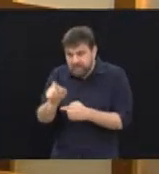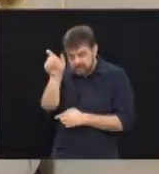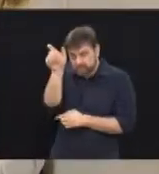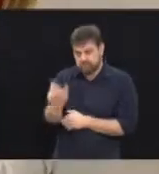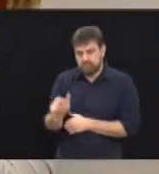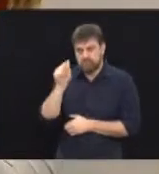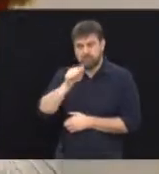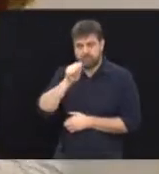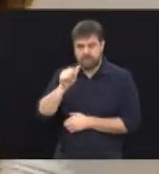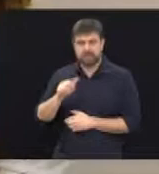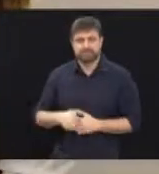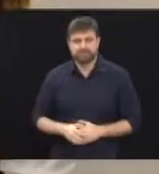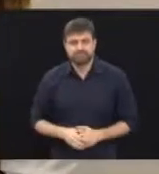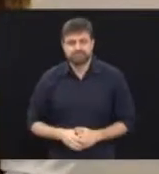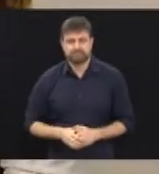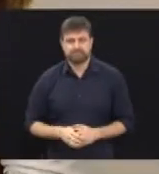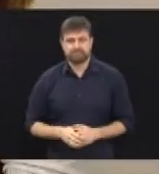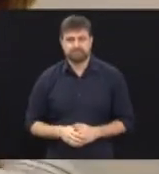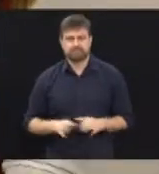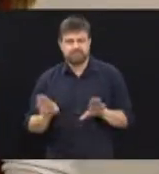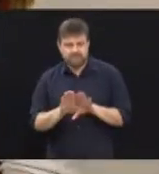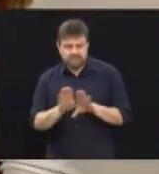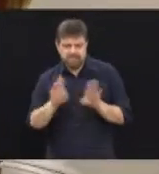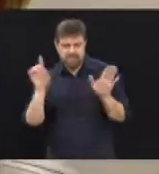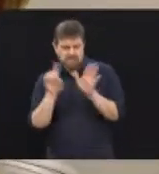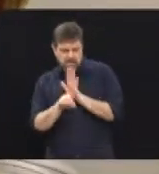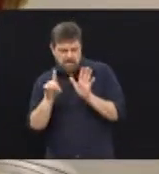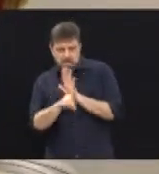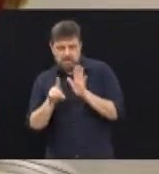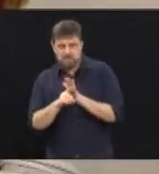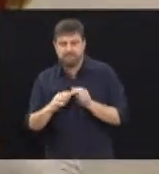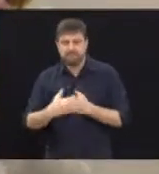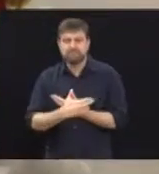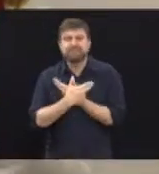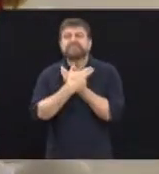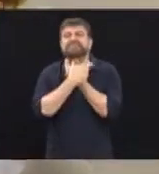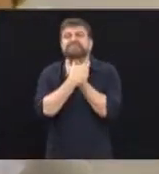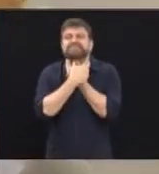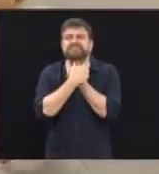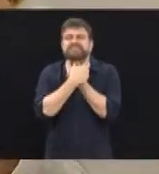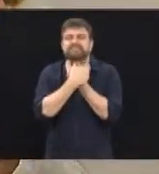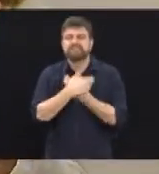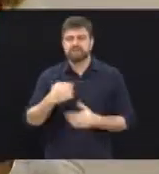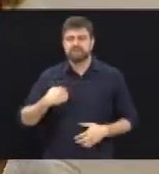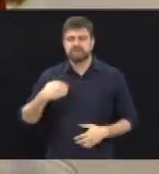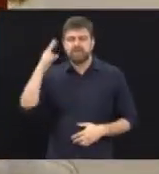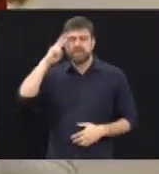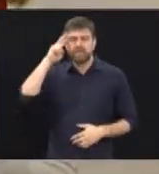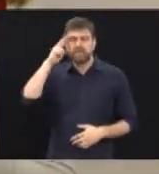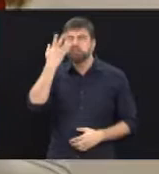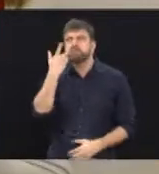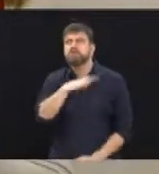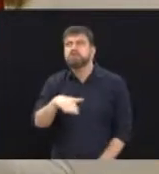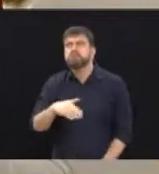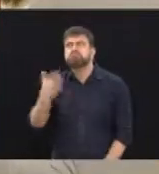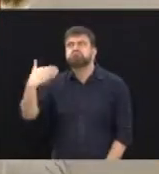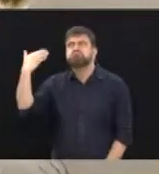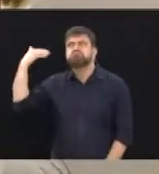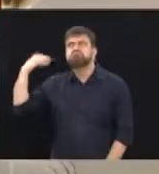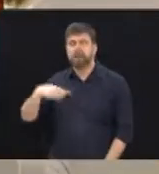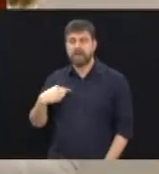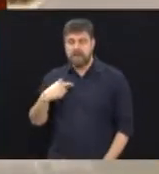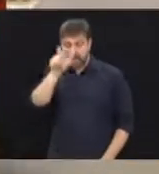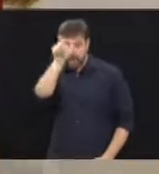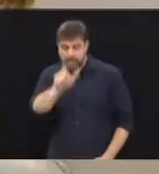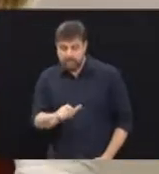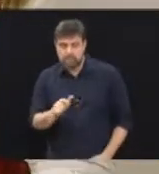pacientes. Doutora, falando sobre ainda sobre a tireoide, eu me lembro de casos que eu ouvia quando era criança, de que a pessoa, para